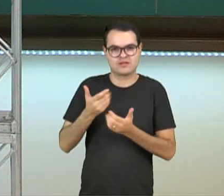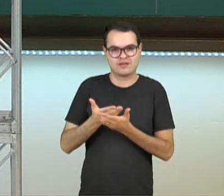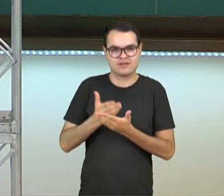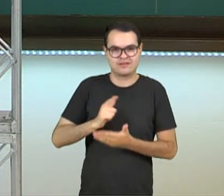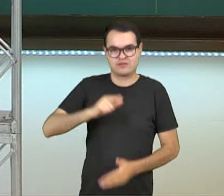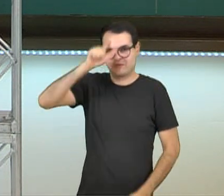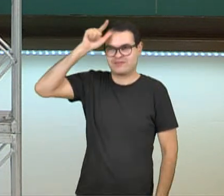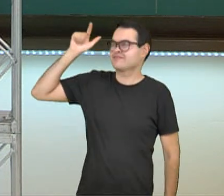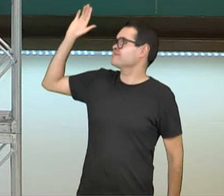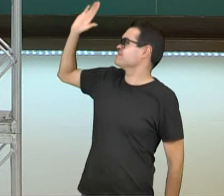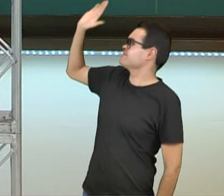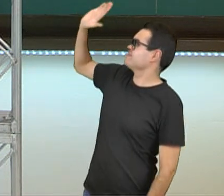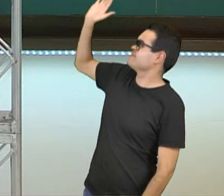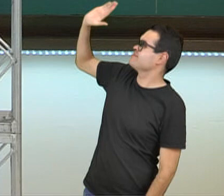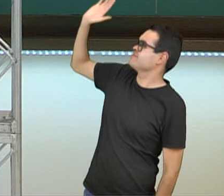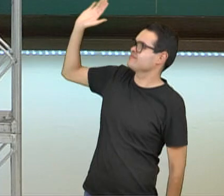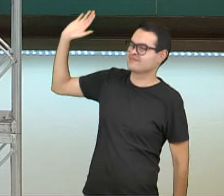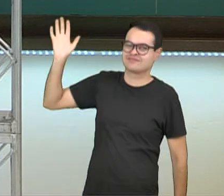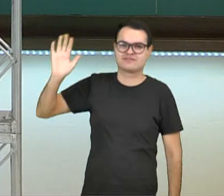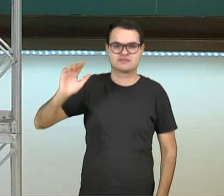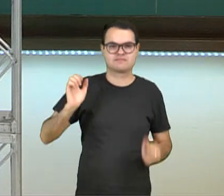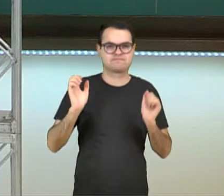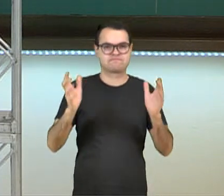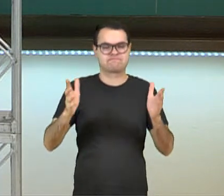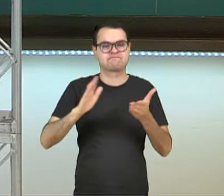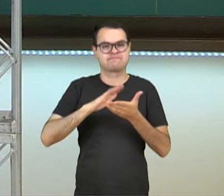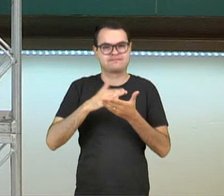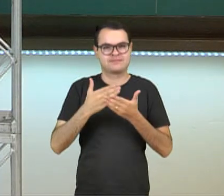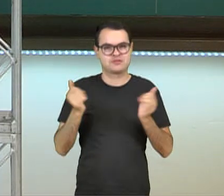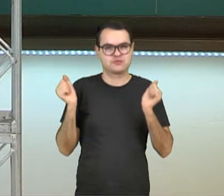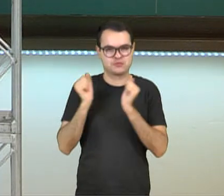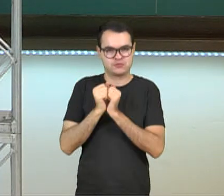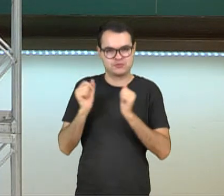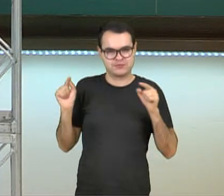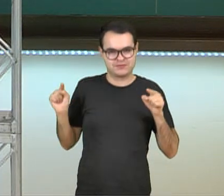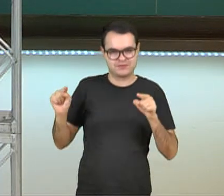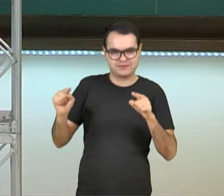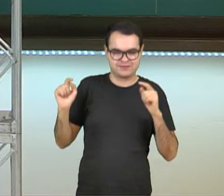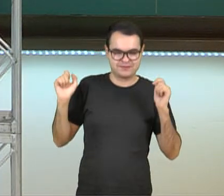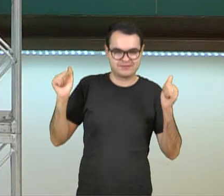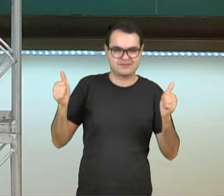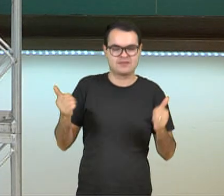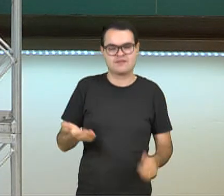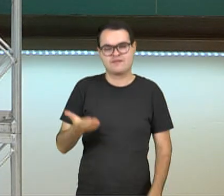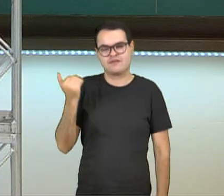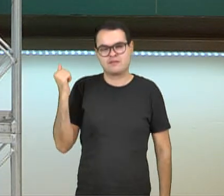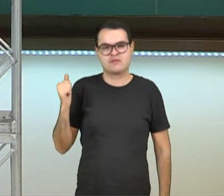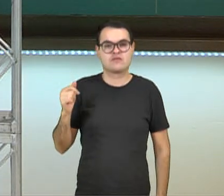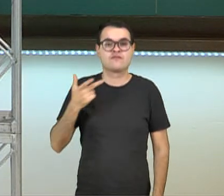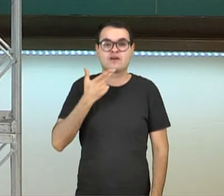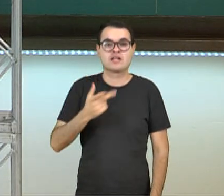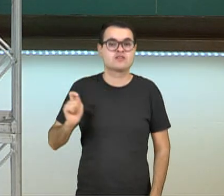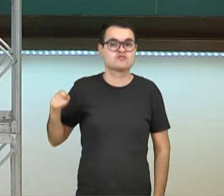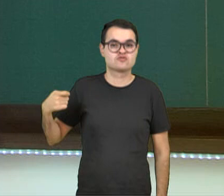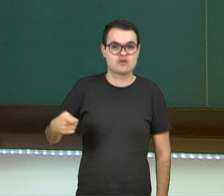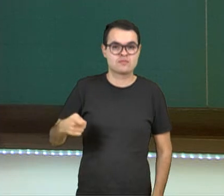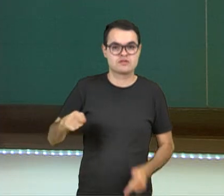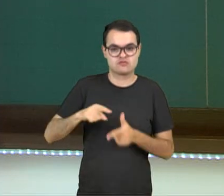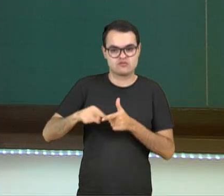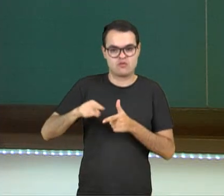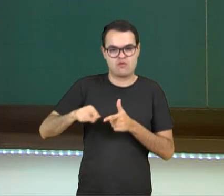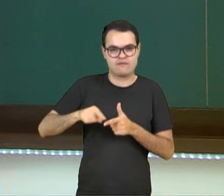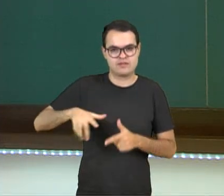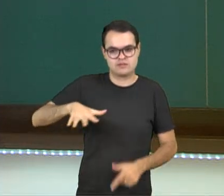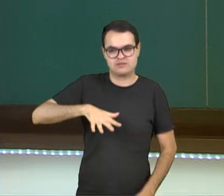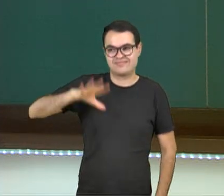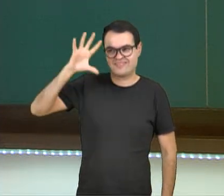tem o Luiz. Oi, Luiz! Ele vai estar aqui dando aula junto comigo, ok? Então, vamos lá falar sobre esses conflitos.